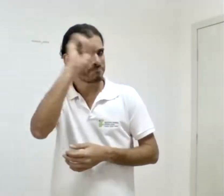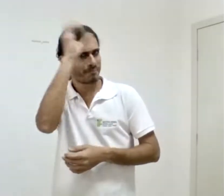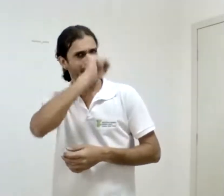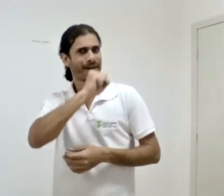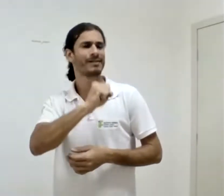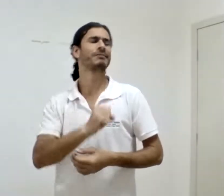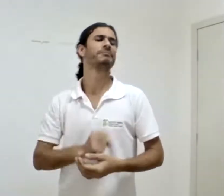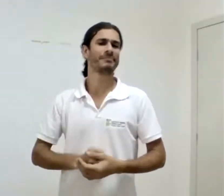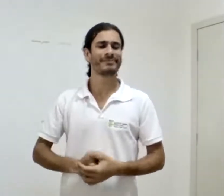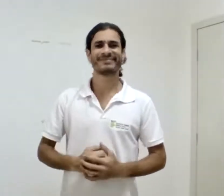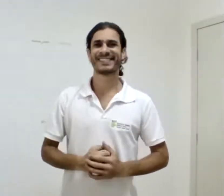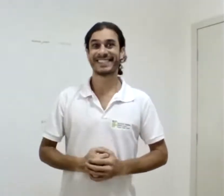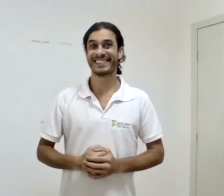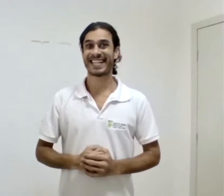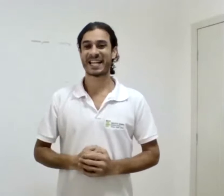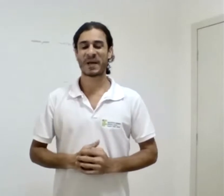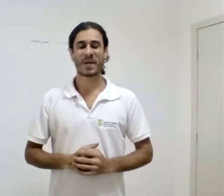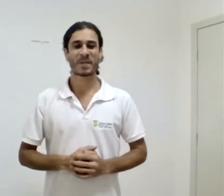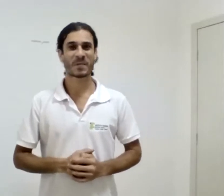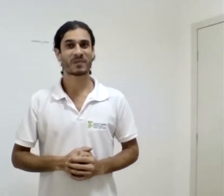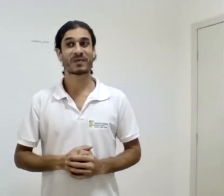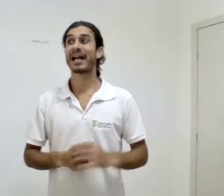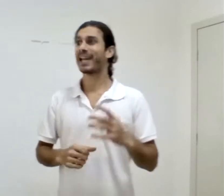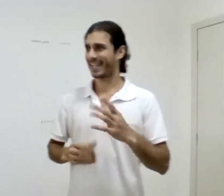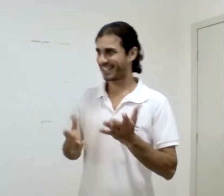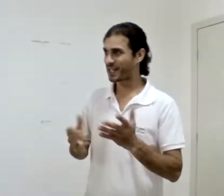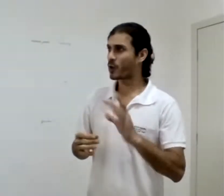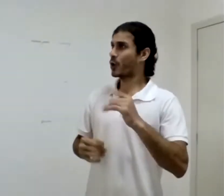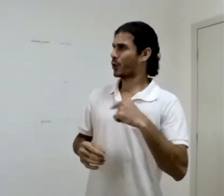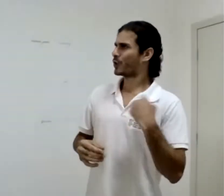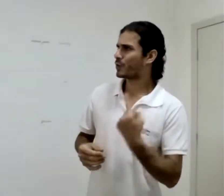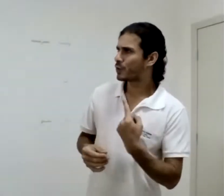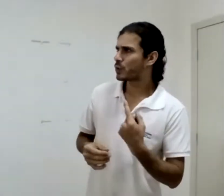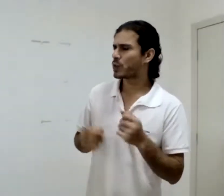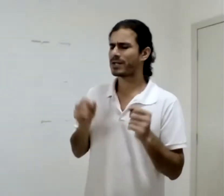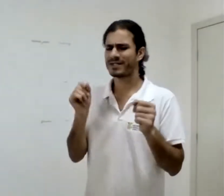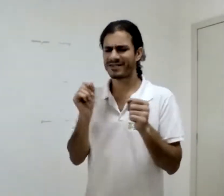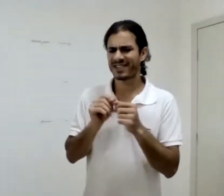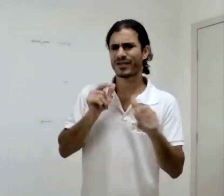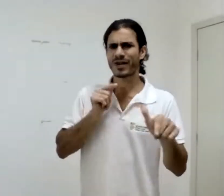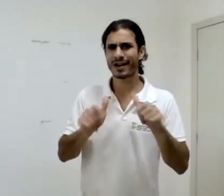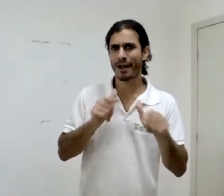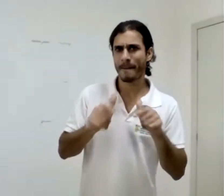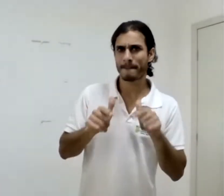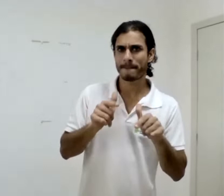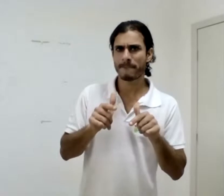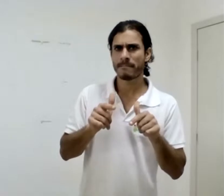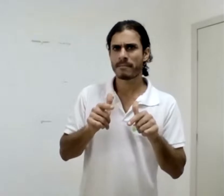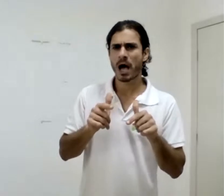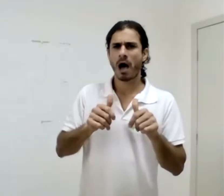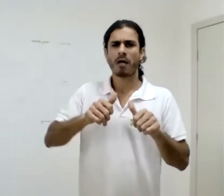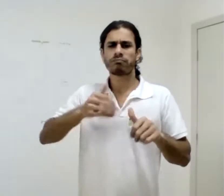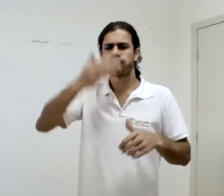Sim, desculpa te interromper, Polly. A gente fez um trabalho recentemente sobre gamificação e ele também contempla a gamificação,